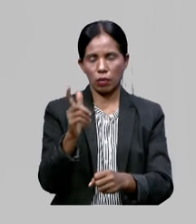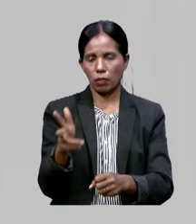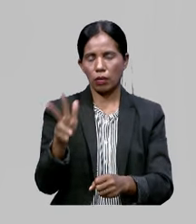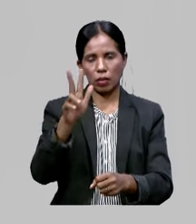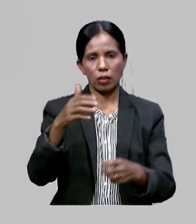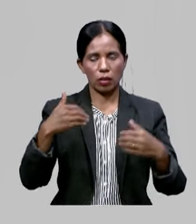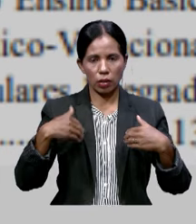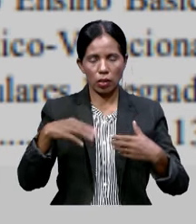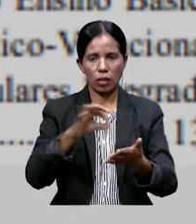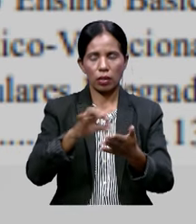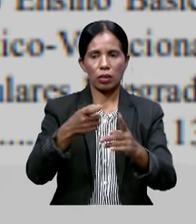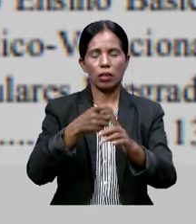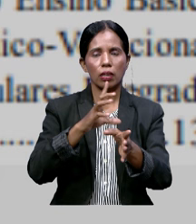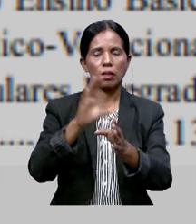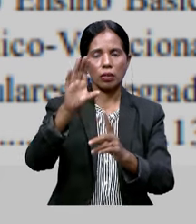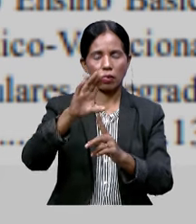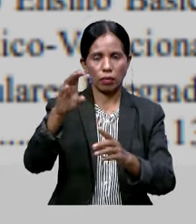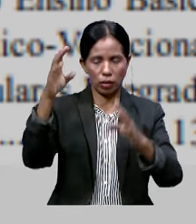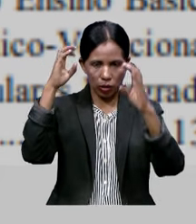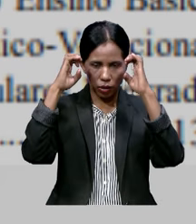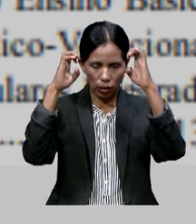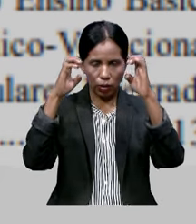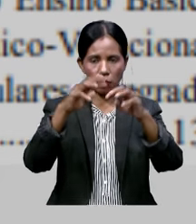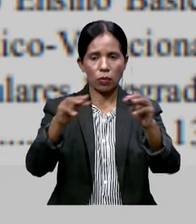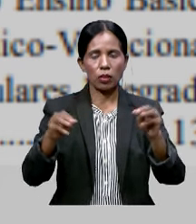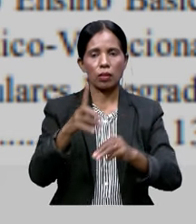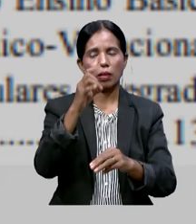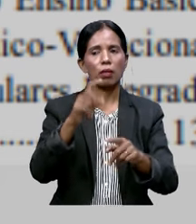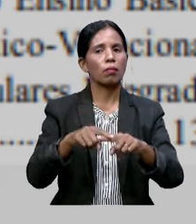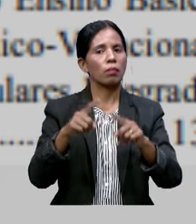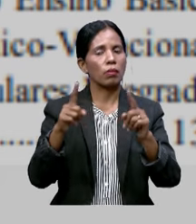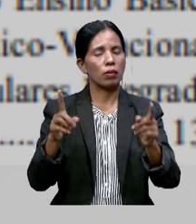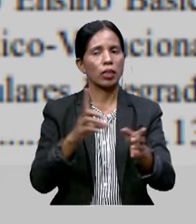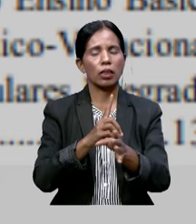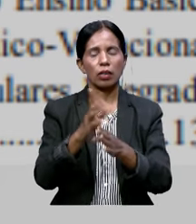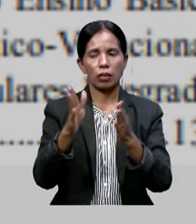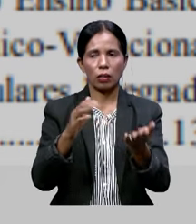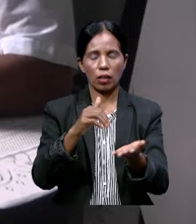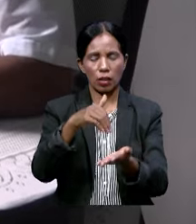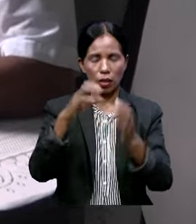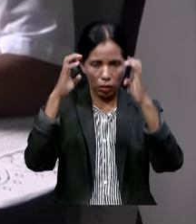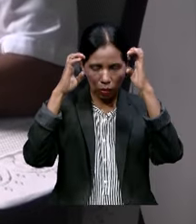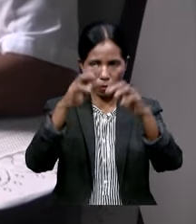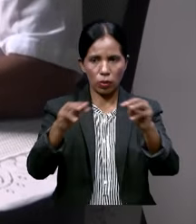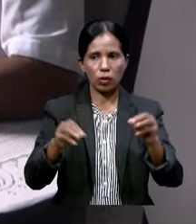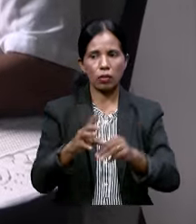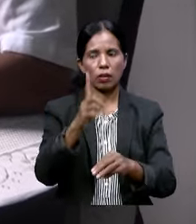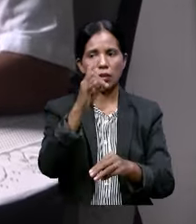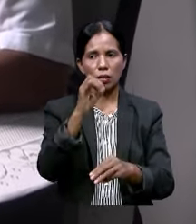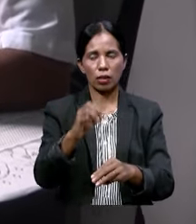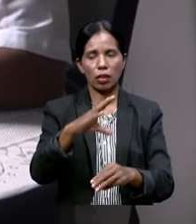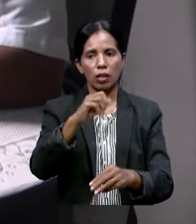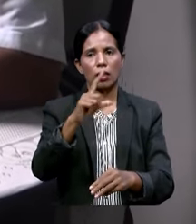se assina o CCF Departamento de Educação Município Dili, mai be ex-diretor Educação Município Dili, Carlito da